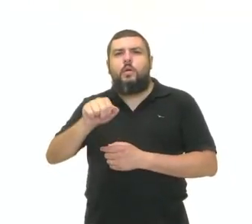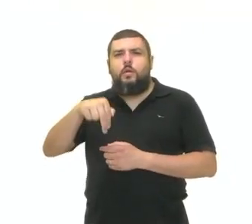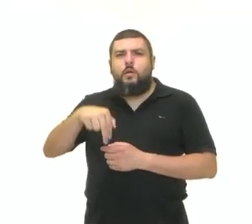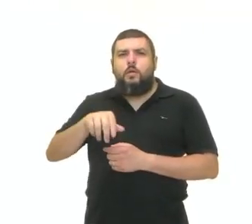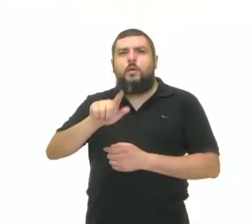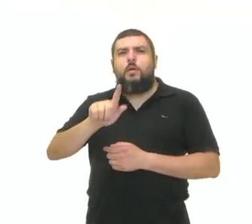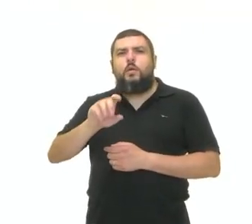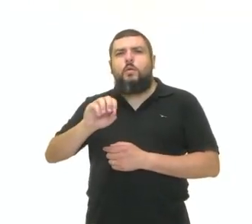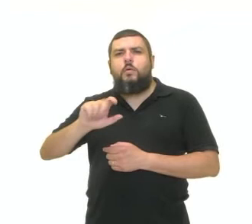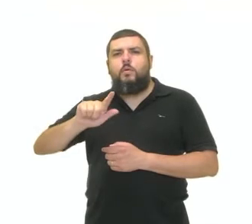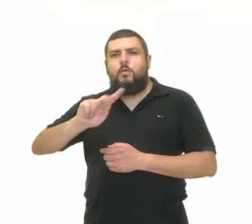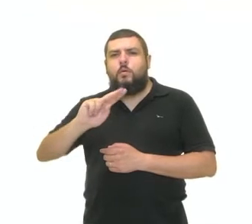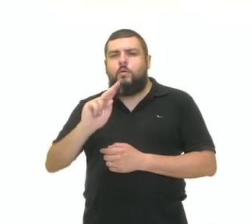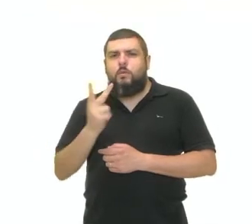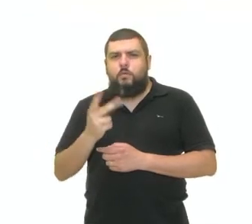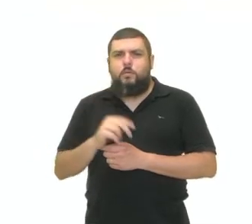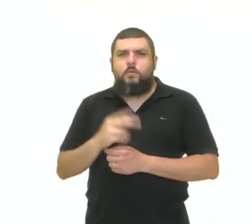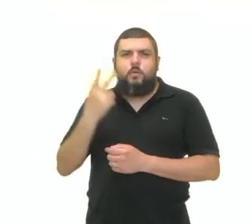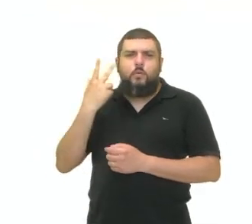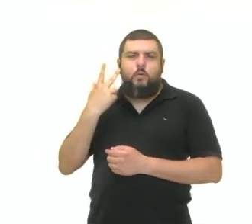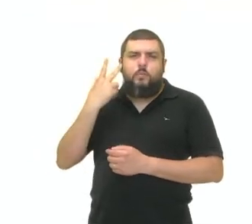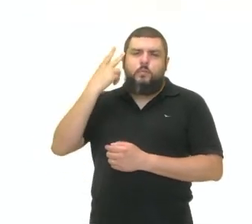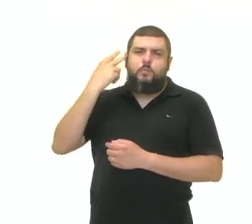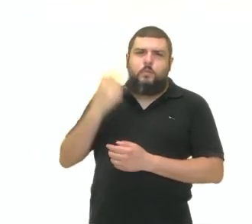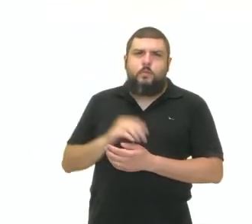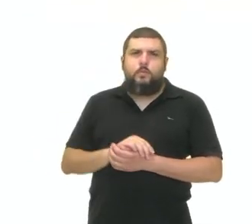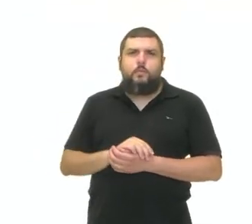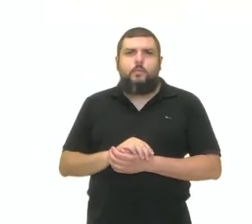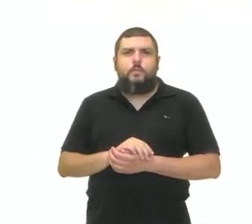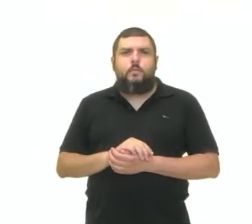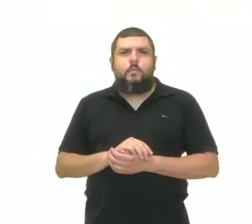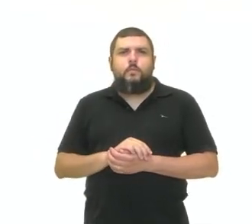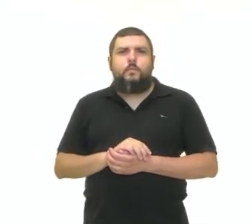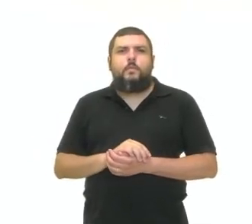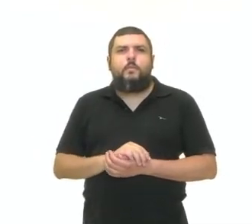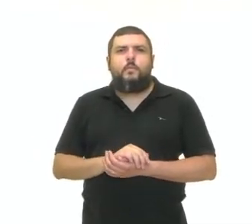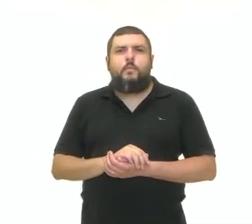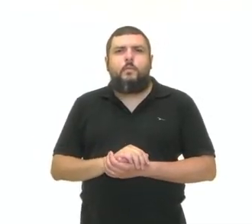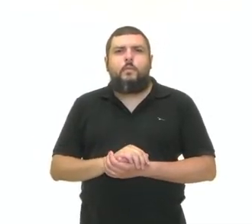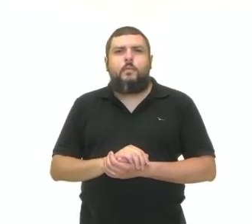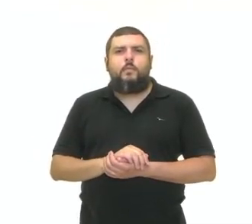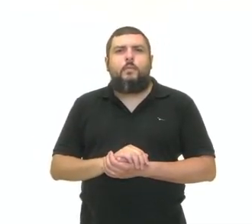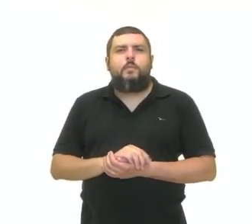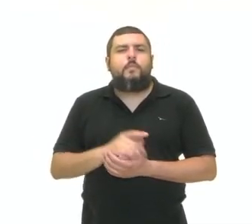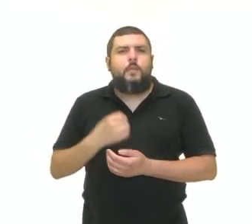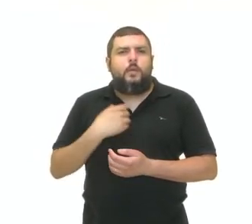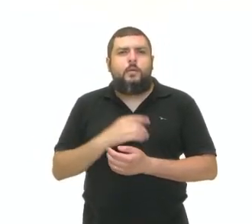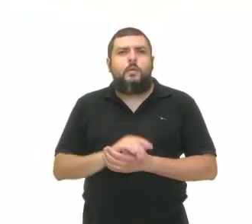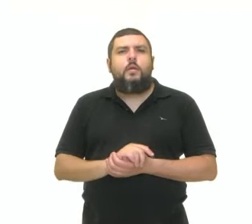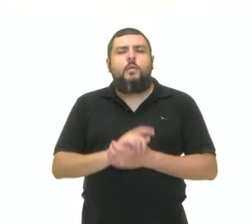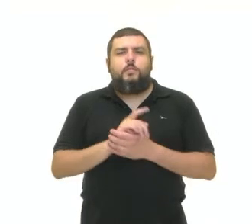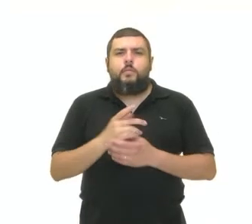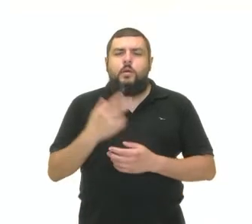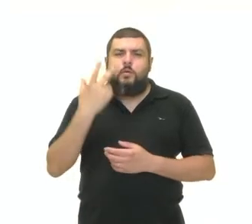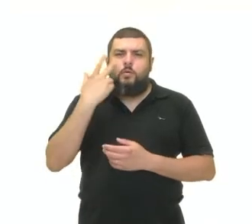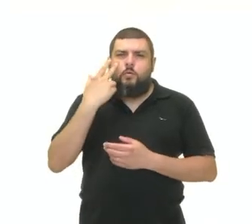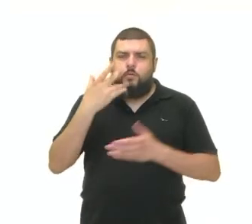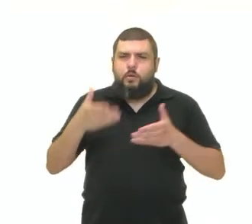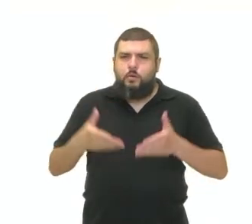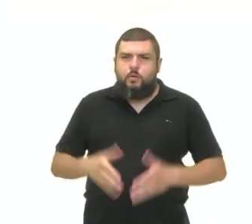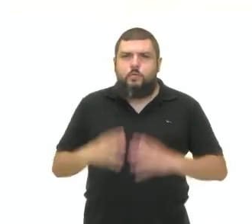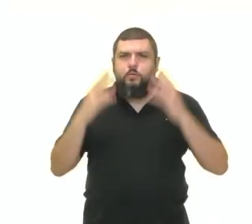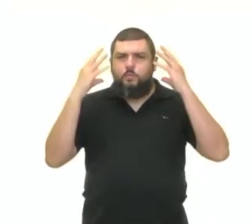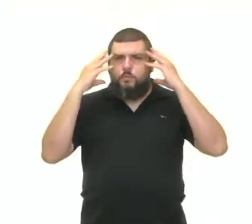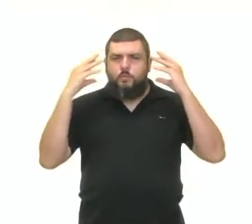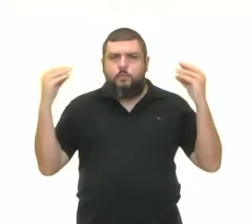pronúncia, na língua formal holandesa, seria Vincent van Gogh, mas vamos falar Van Gogh do portuguesado mesmo, não